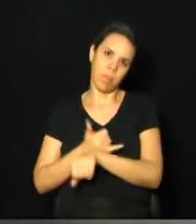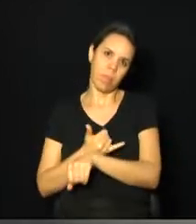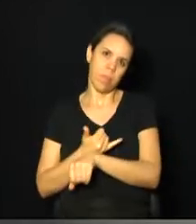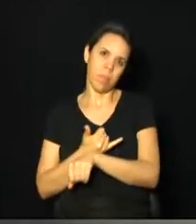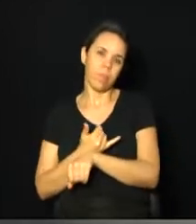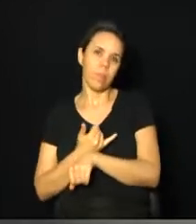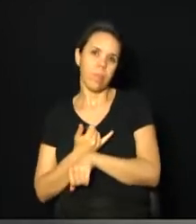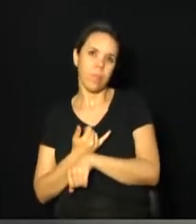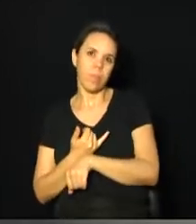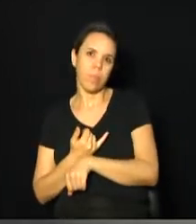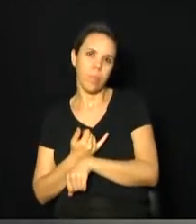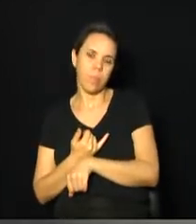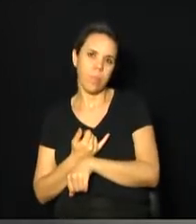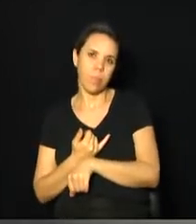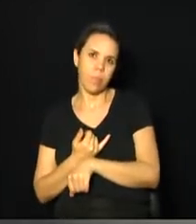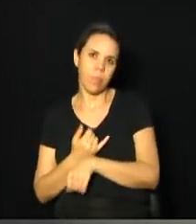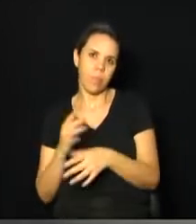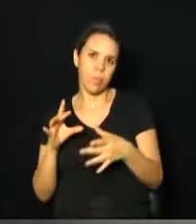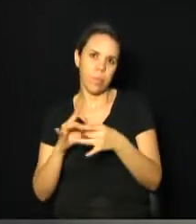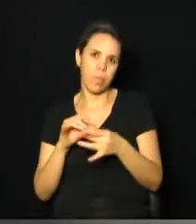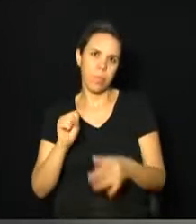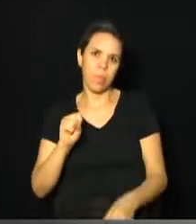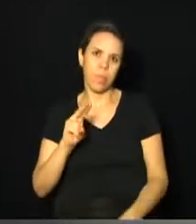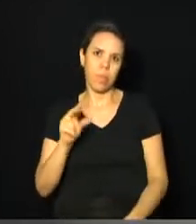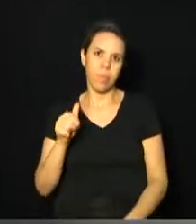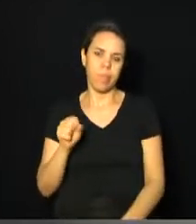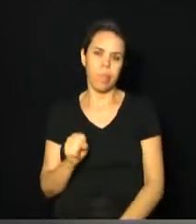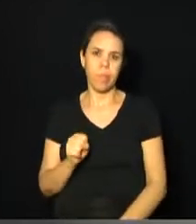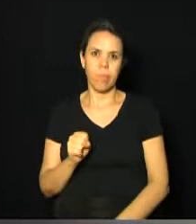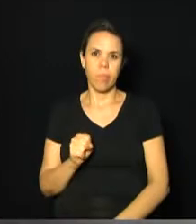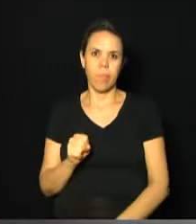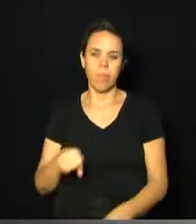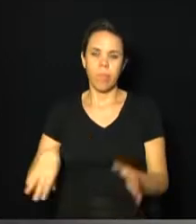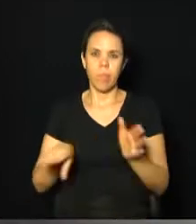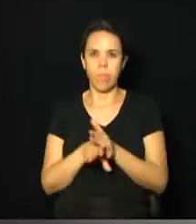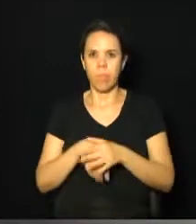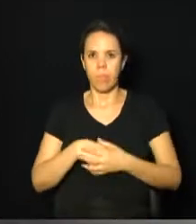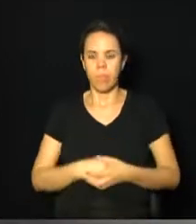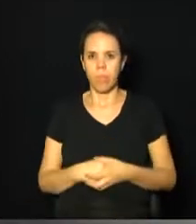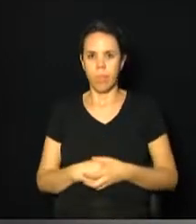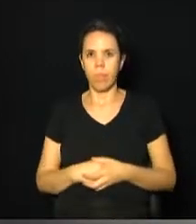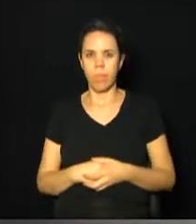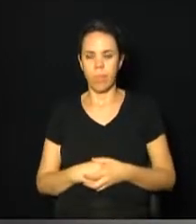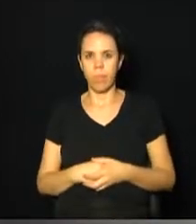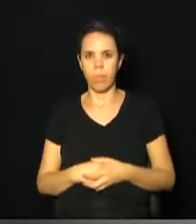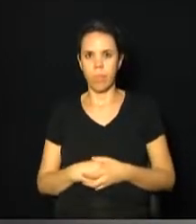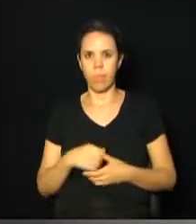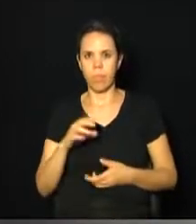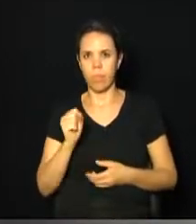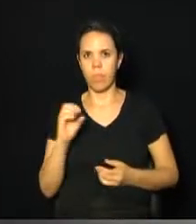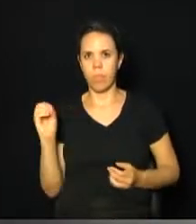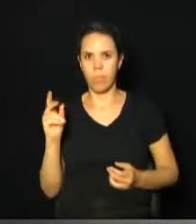Jaguariúna, que liga até Sousas, né? Que sai dali e chega até em Sousas, dá em torno de uns